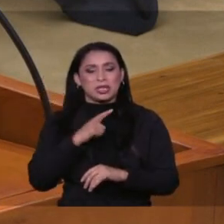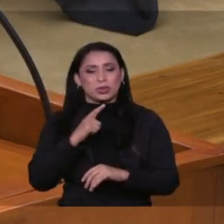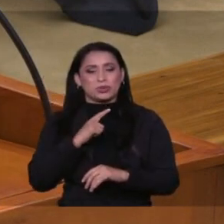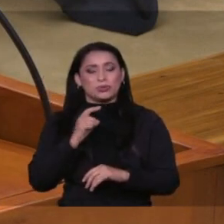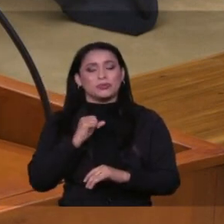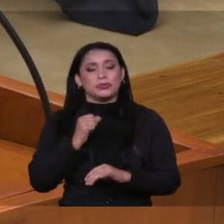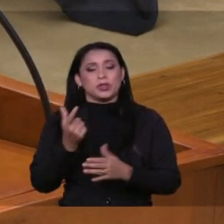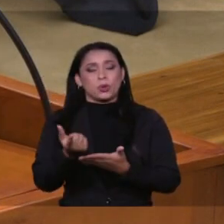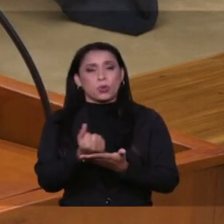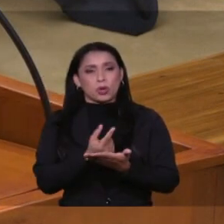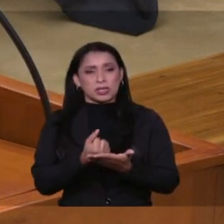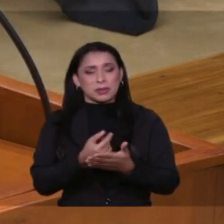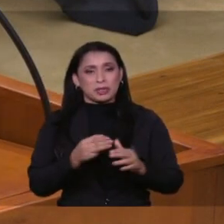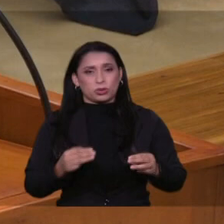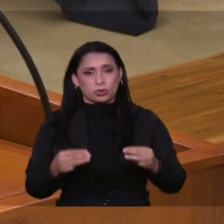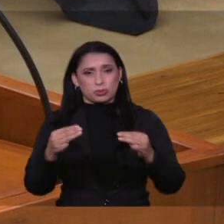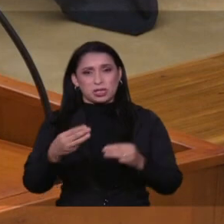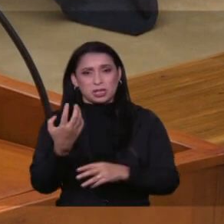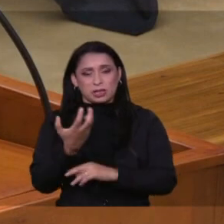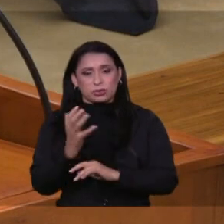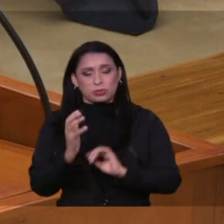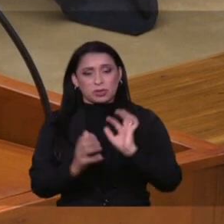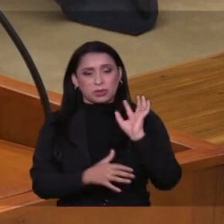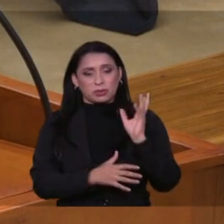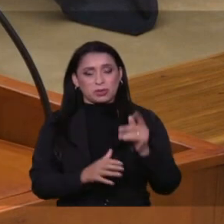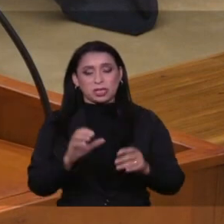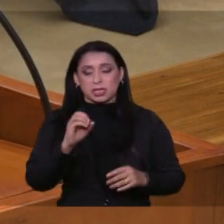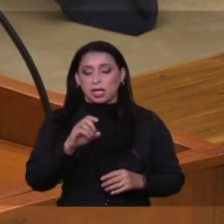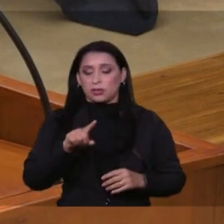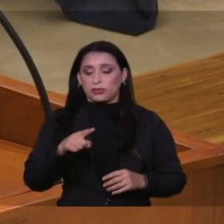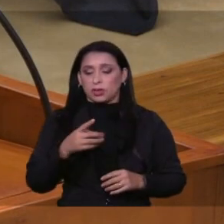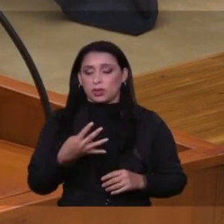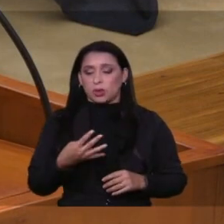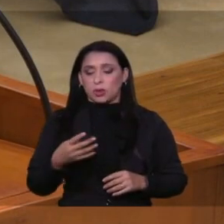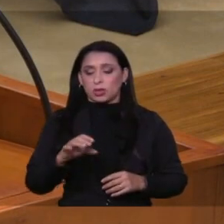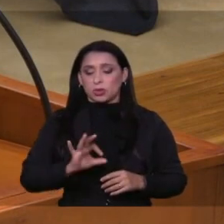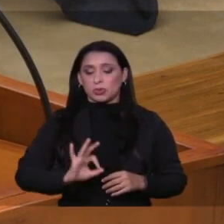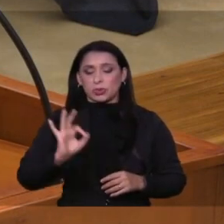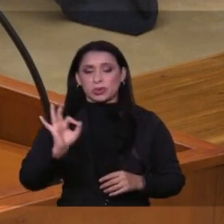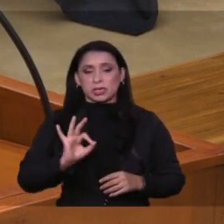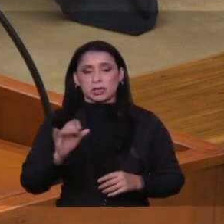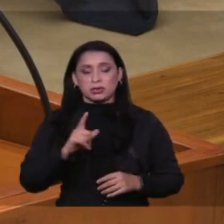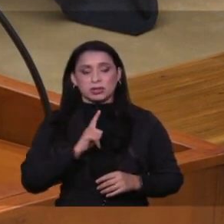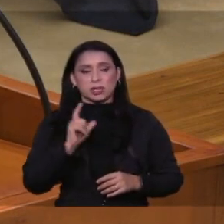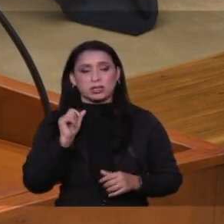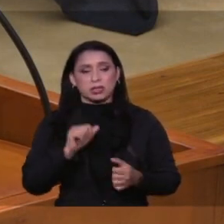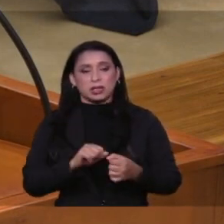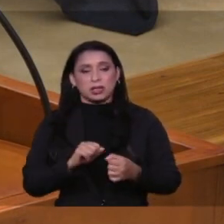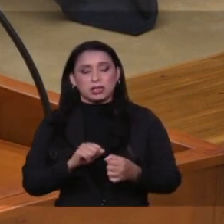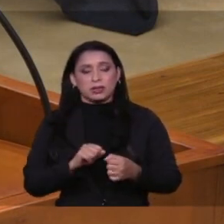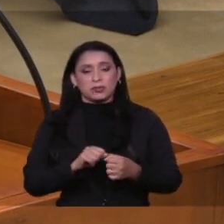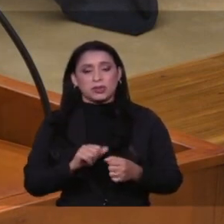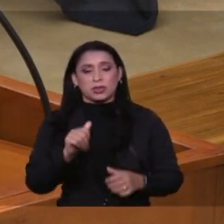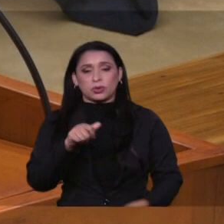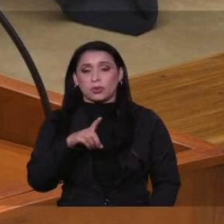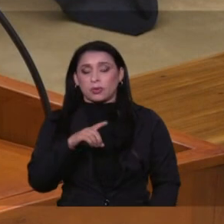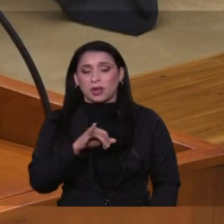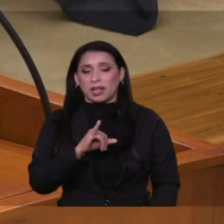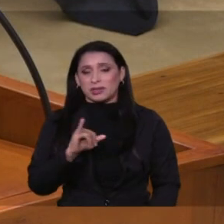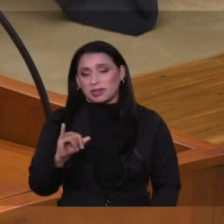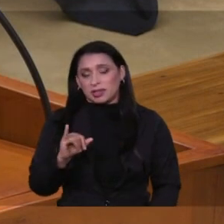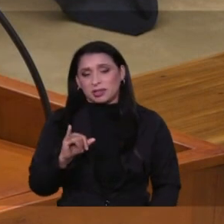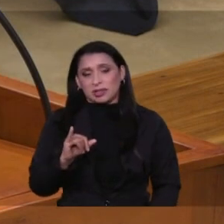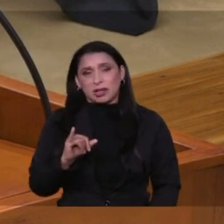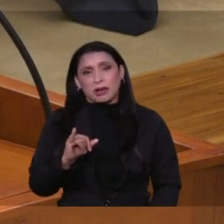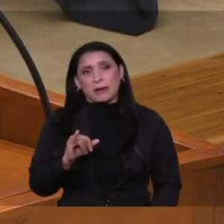do orçamento do Ministério do Meio Ambiente, só 0,4% tinham sido executados com ações diretas. Isso representava um pouco